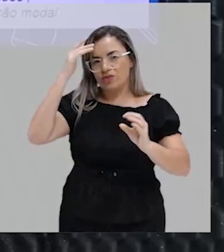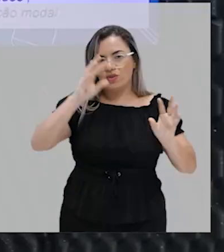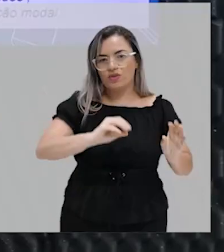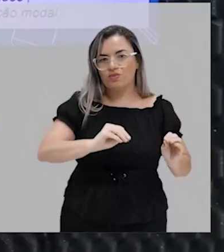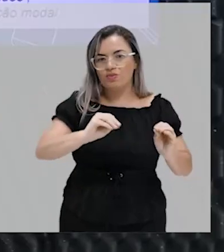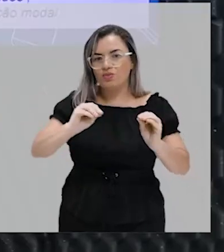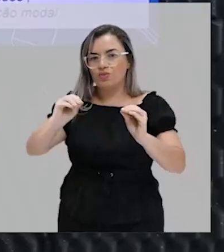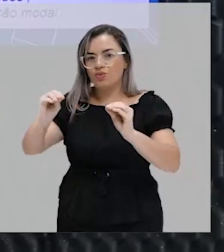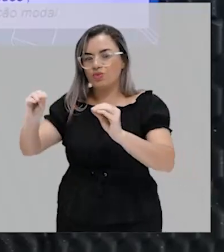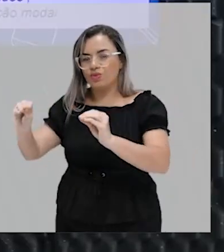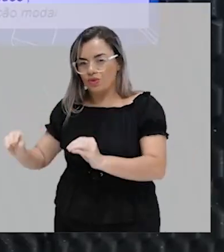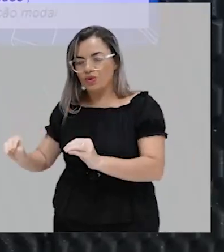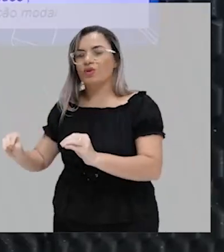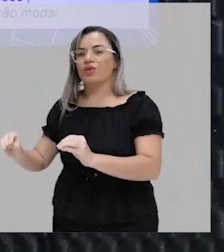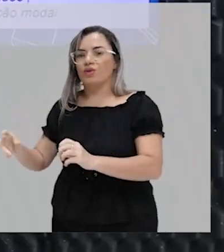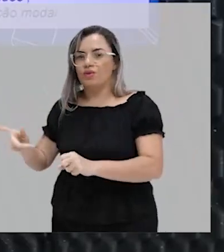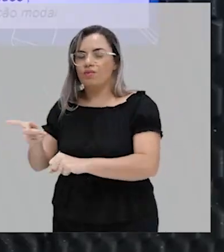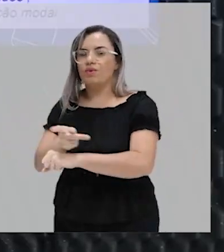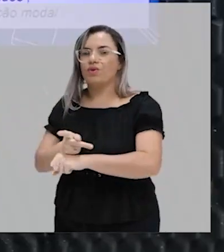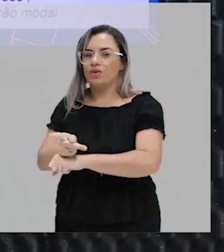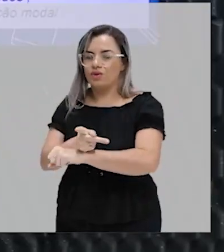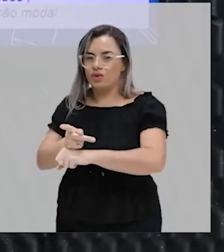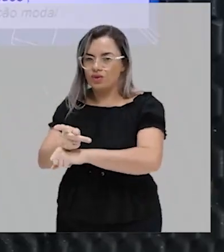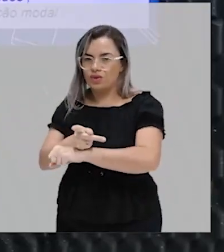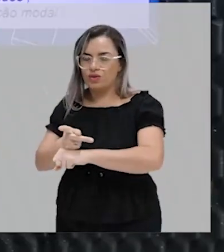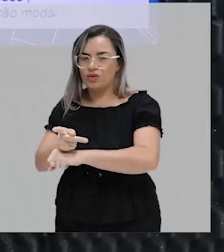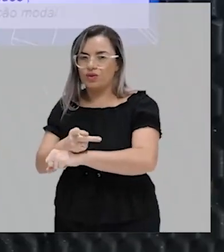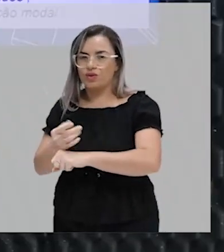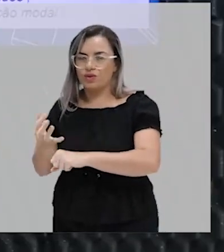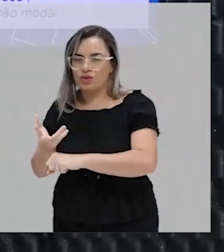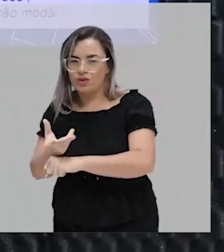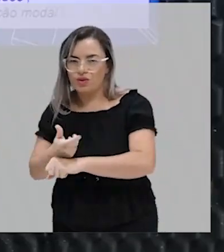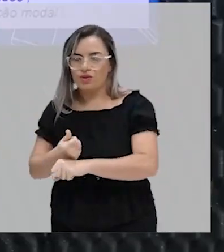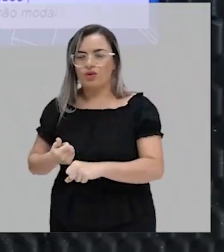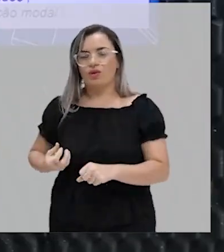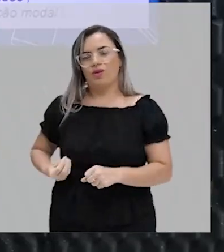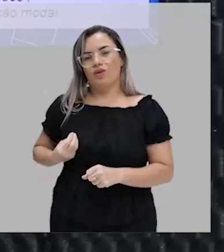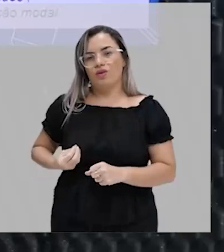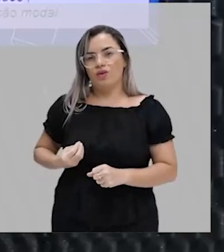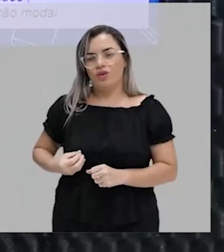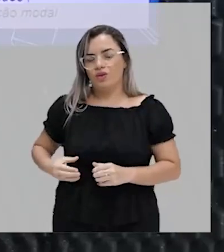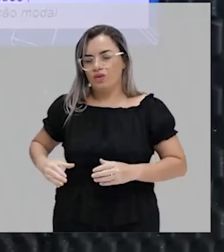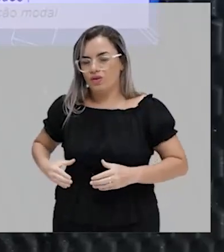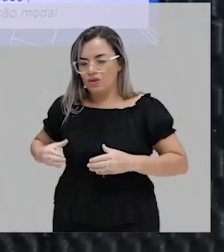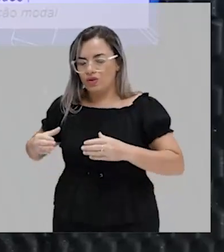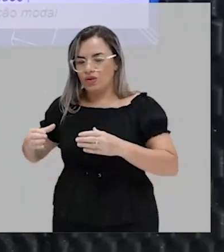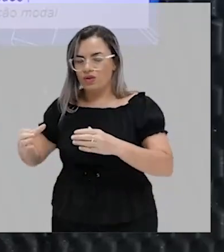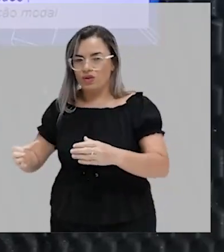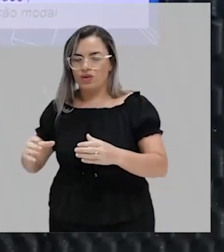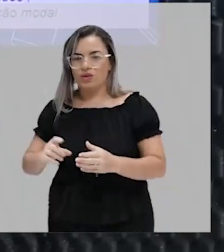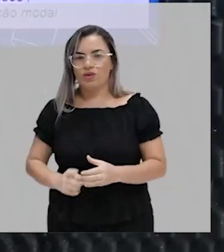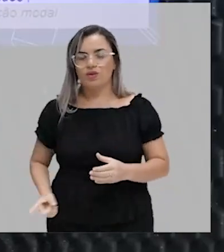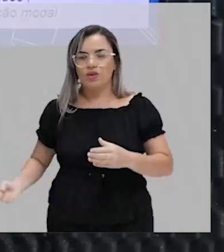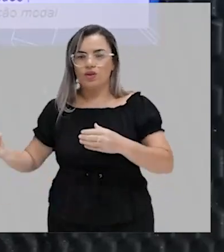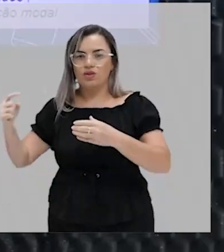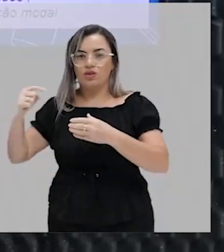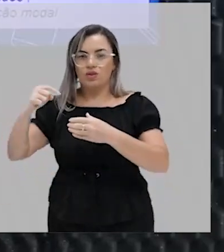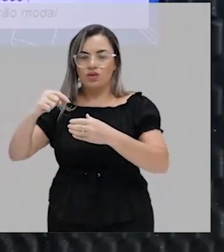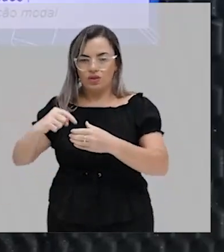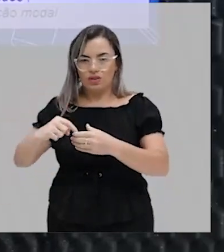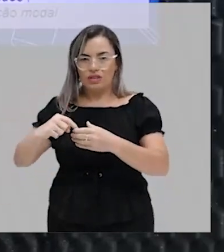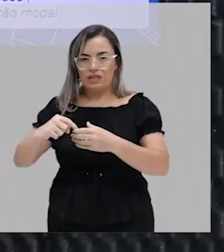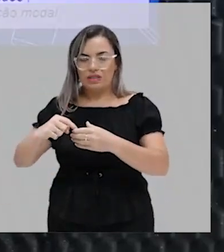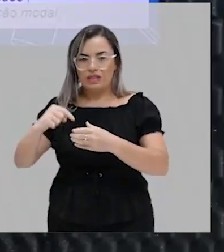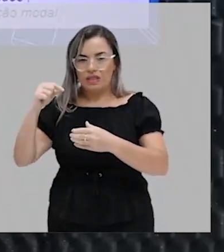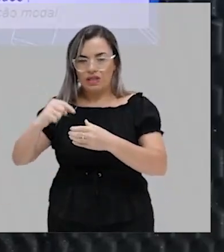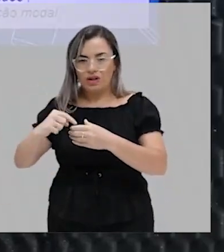atrativas, né? Justamente por essas características, e muitas pessoas já buscam o quê? Ou o retorno para sua terra de origem. Tem